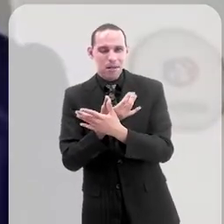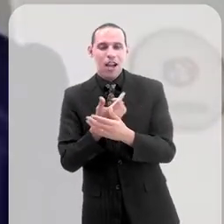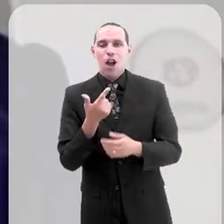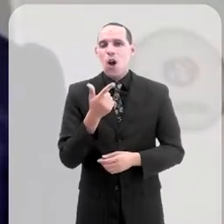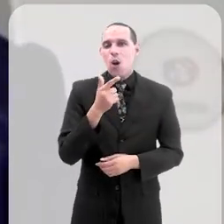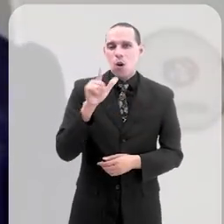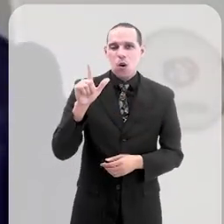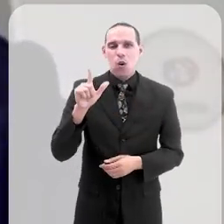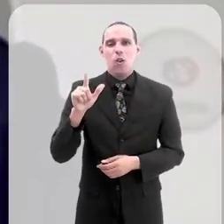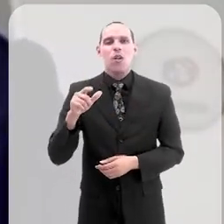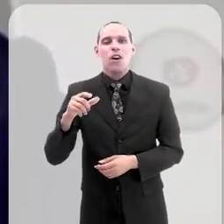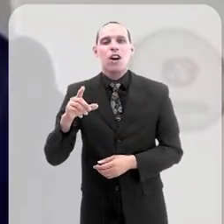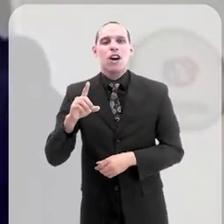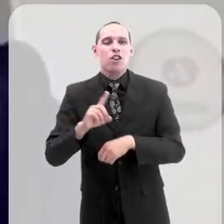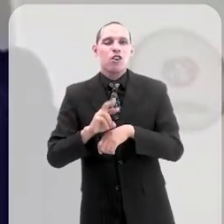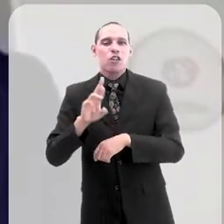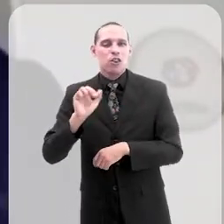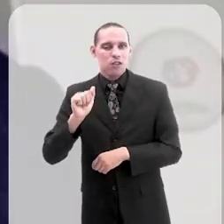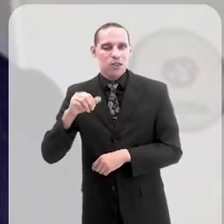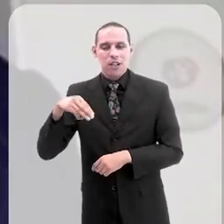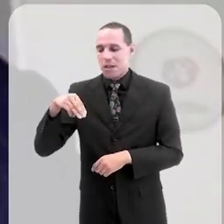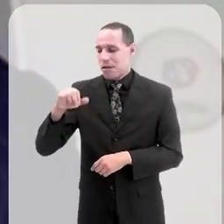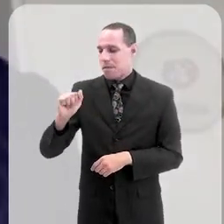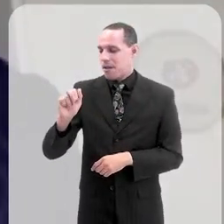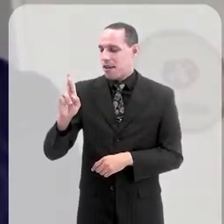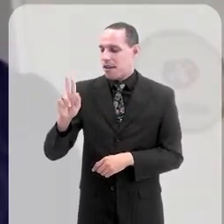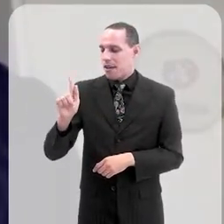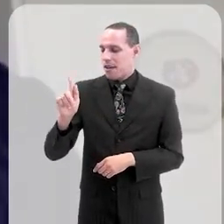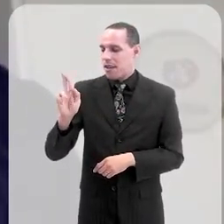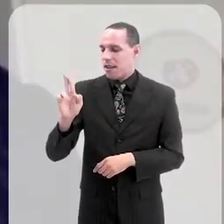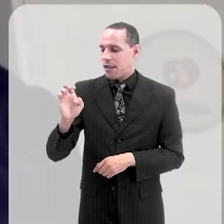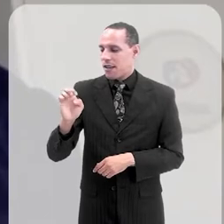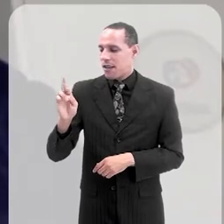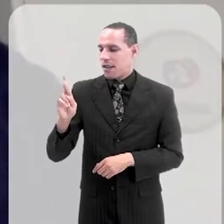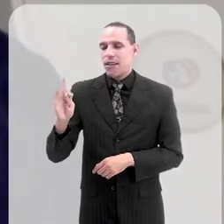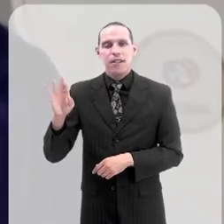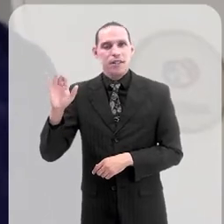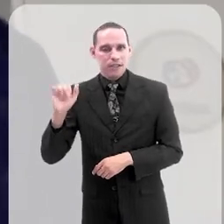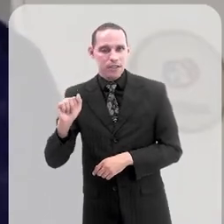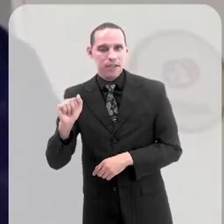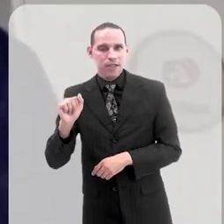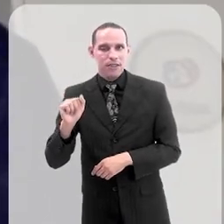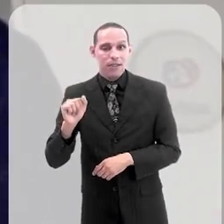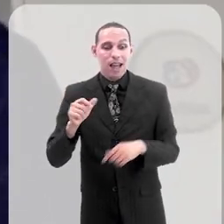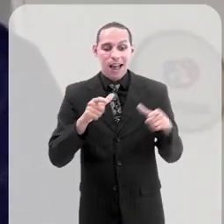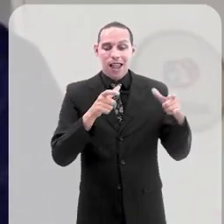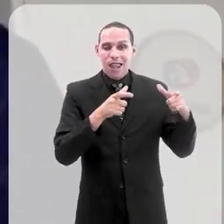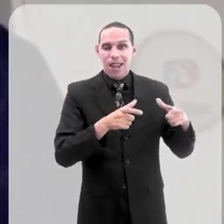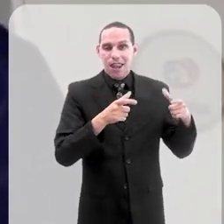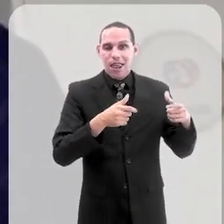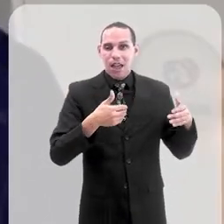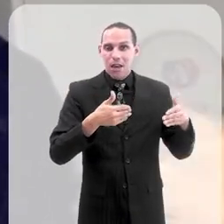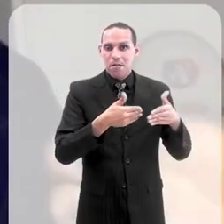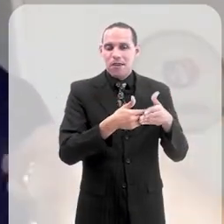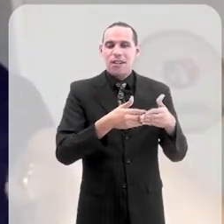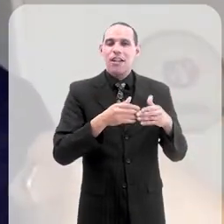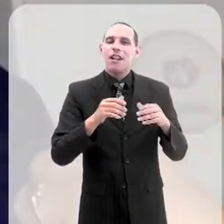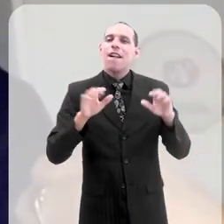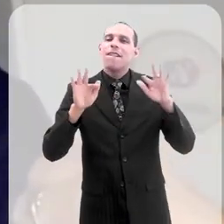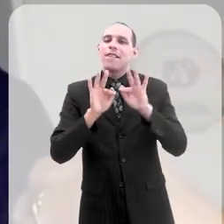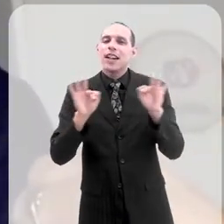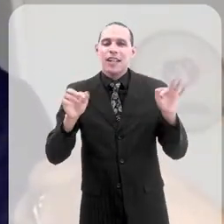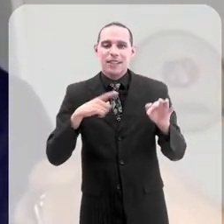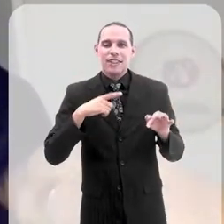doutora Margherita Cucovia, e que a gente tem o Centro Ansullivan de Ribeirão, ele tem um slogan: educa, trate-me